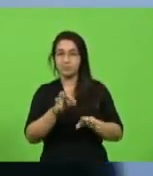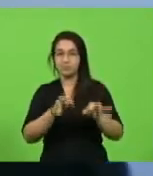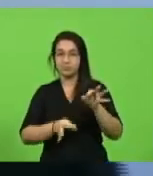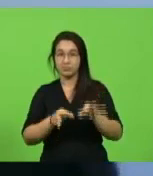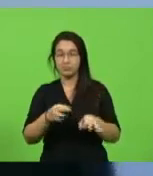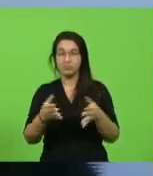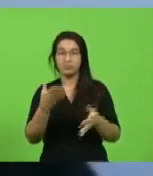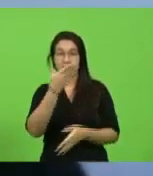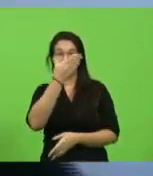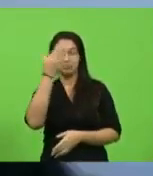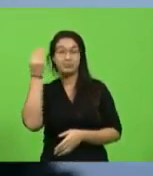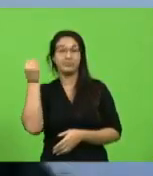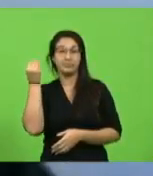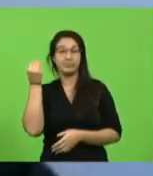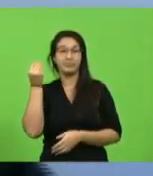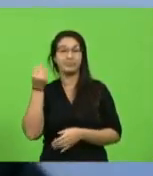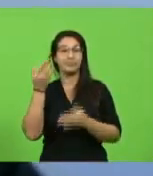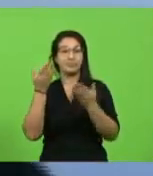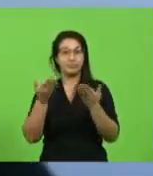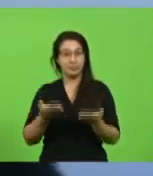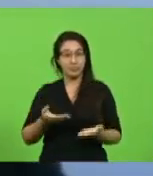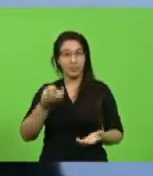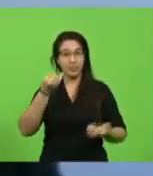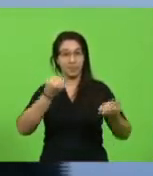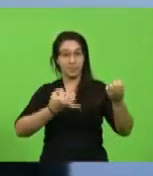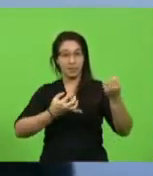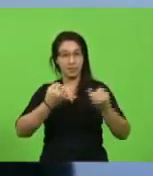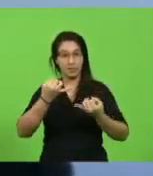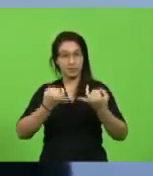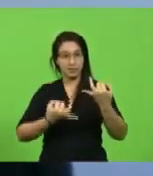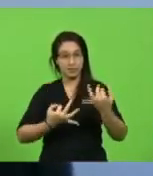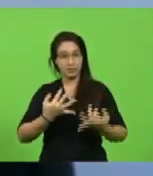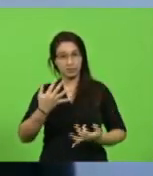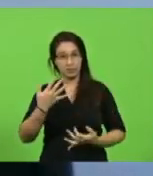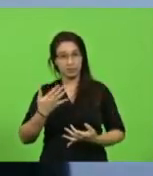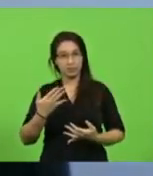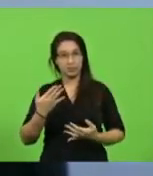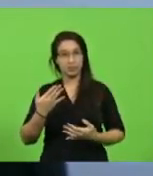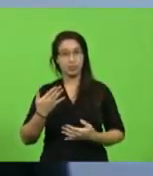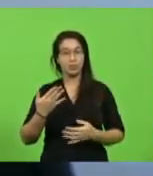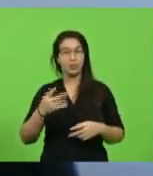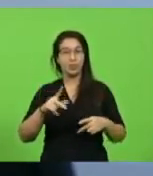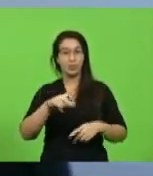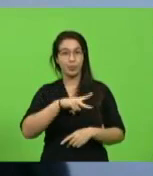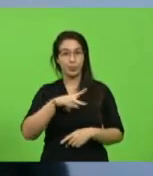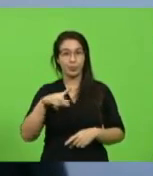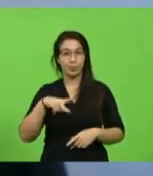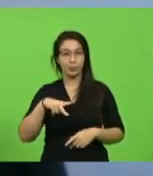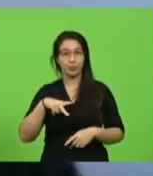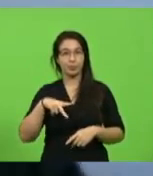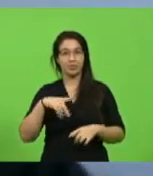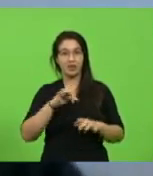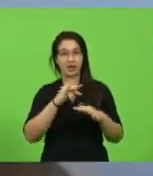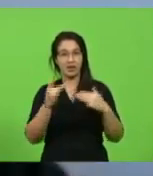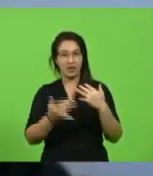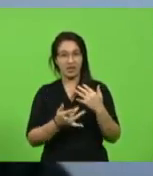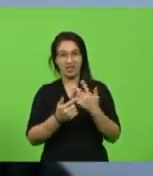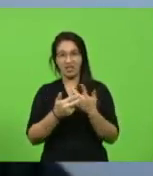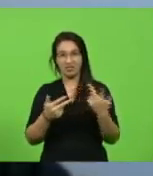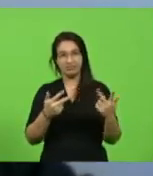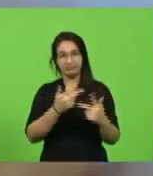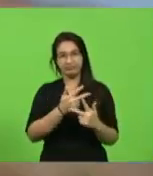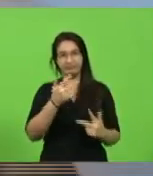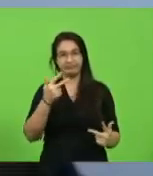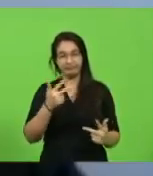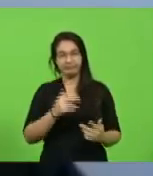se esquecido que suas próprias palavras em manifestações públicas o traem. Logo após os